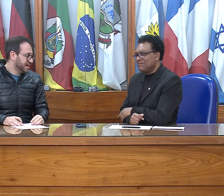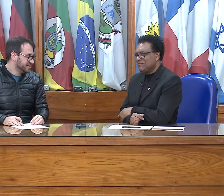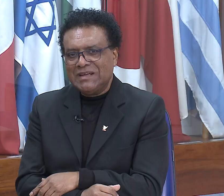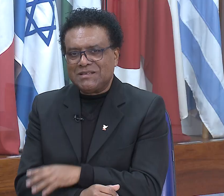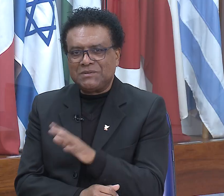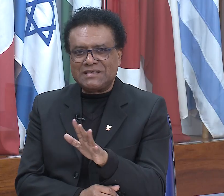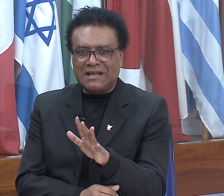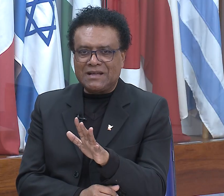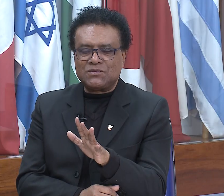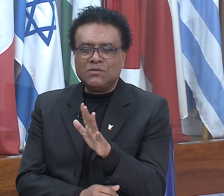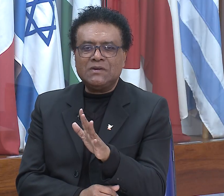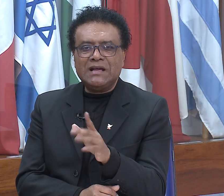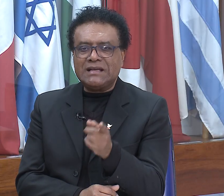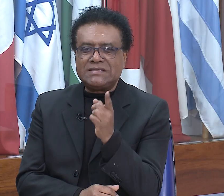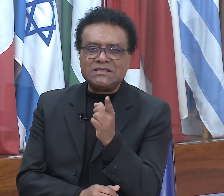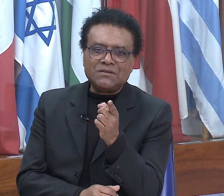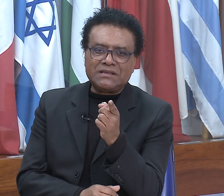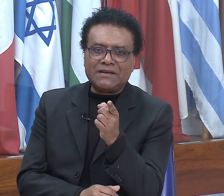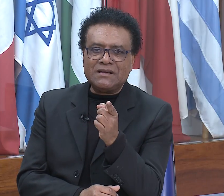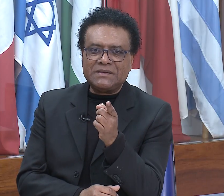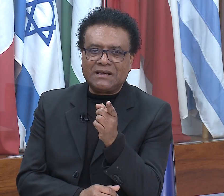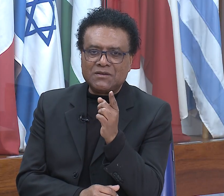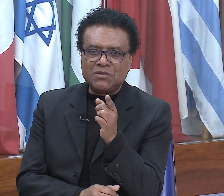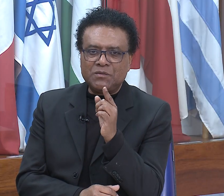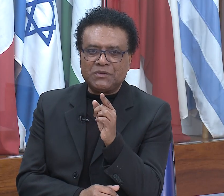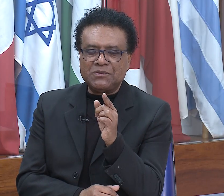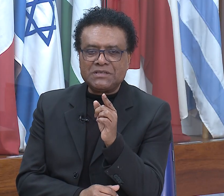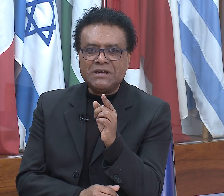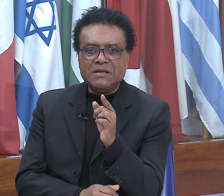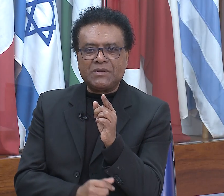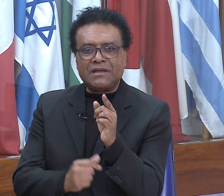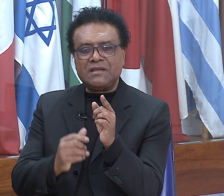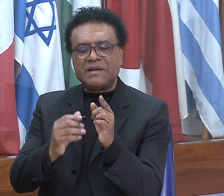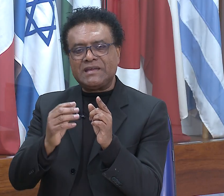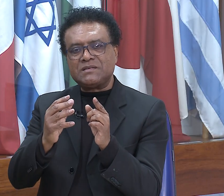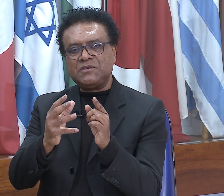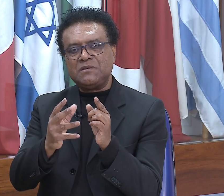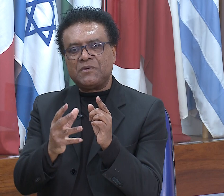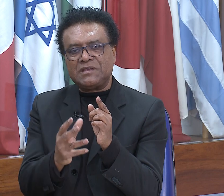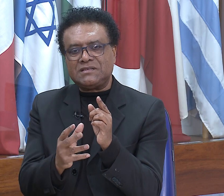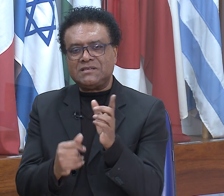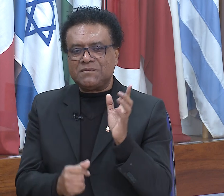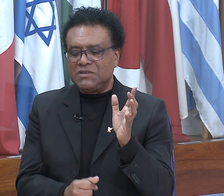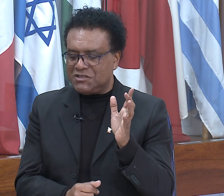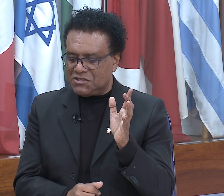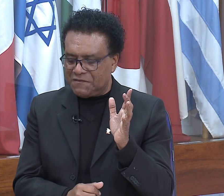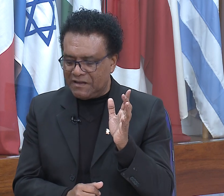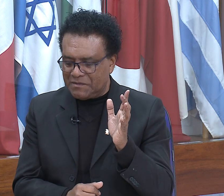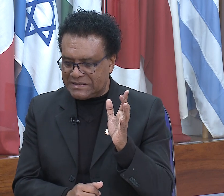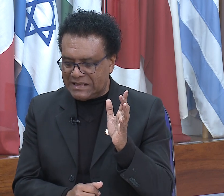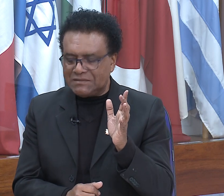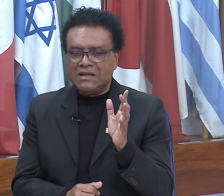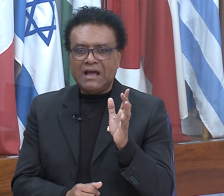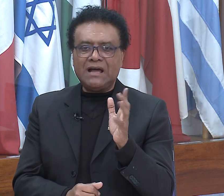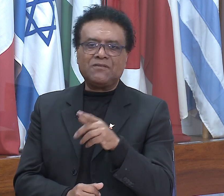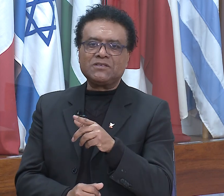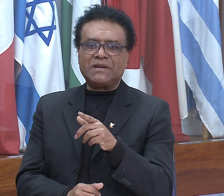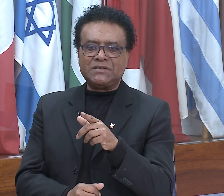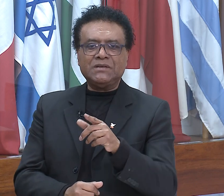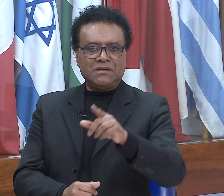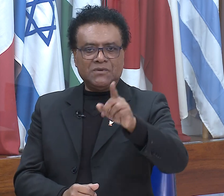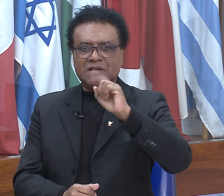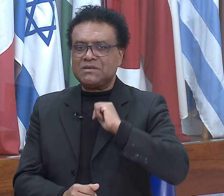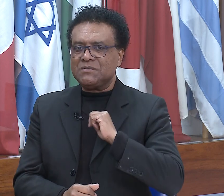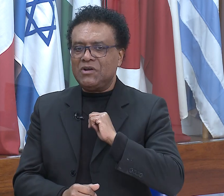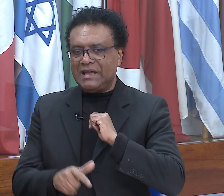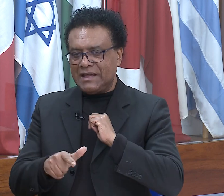é ensinada são três recados um assistam a TV Câmara canal 18.2 porque aqui tem matérias muito importantes muita gente que falava no passado a voz